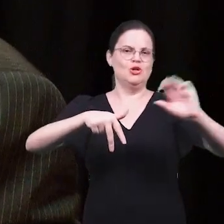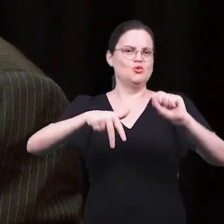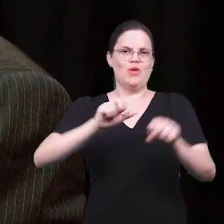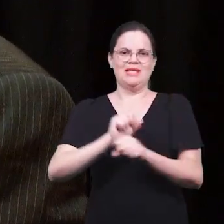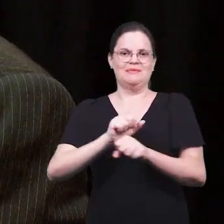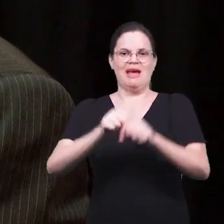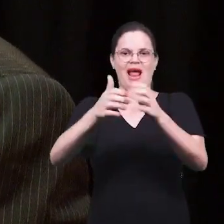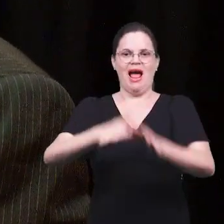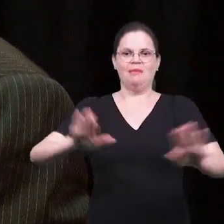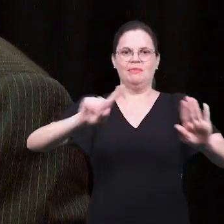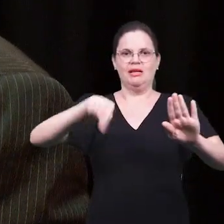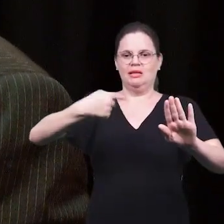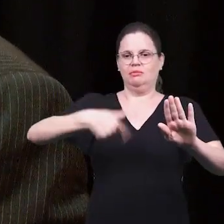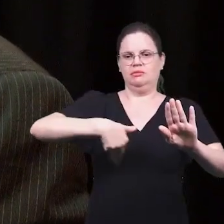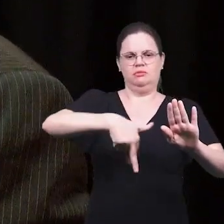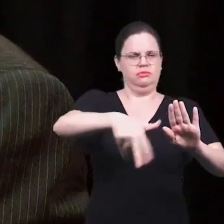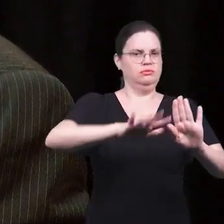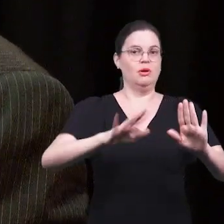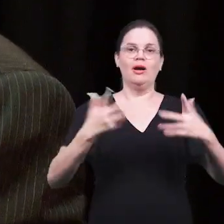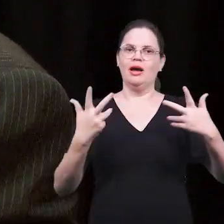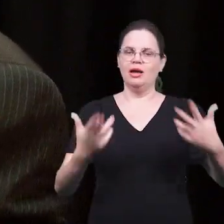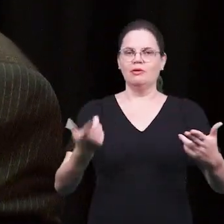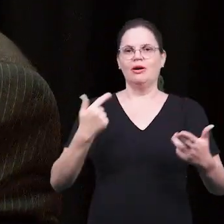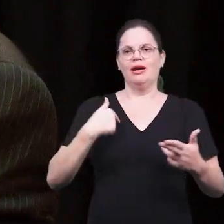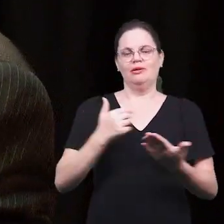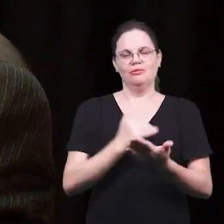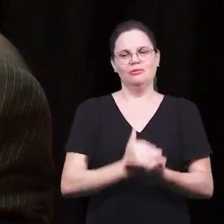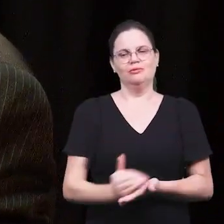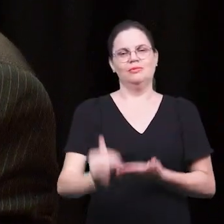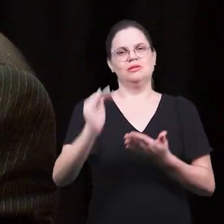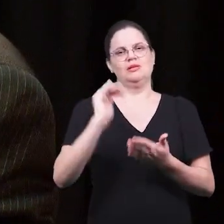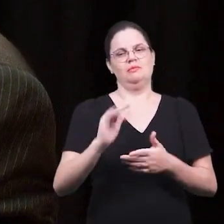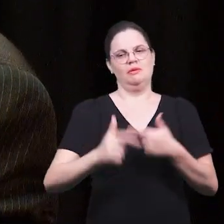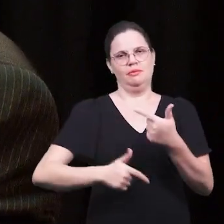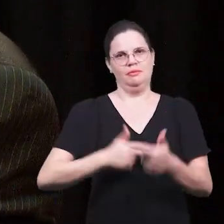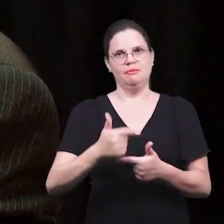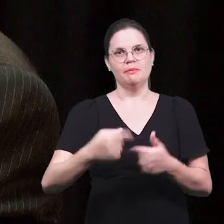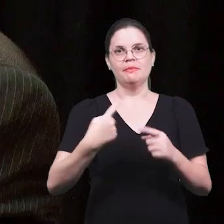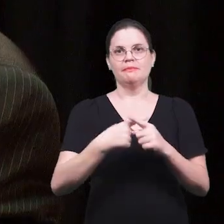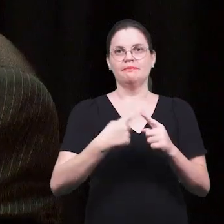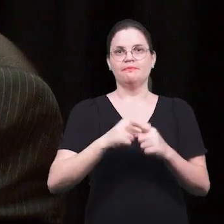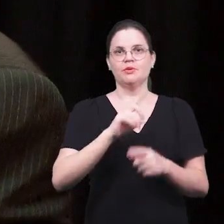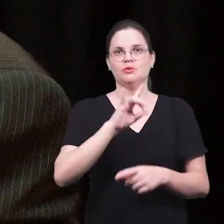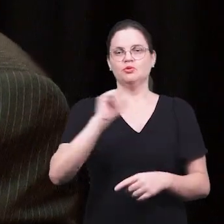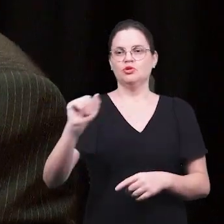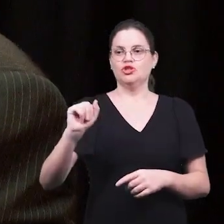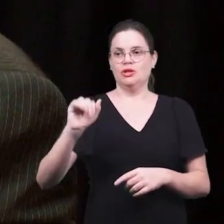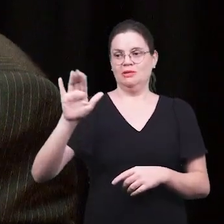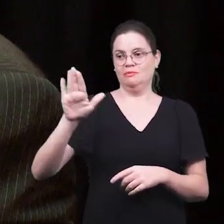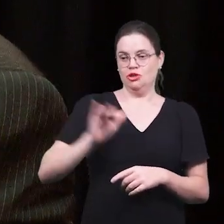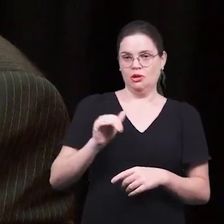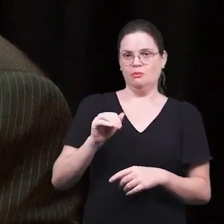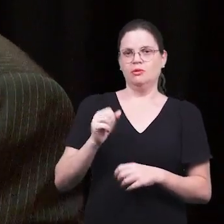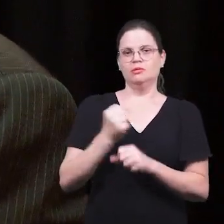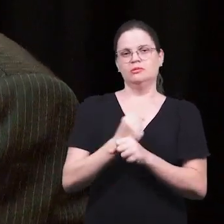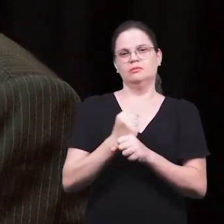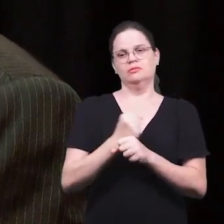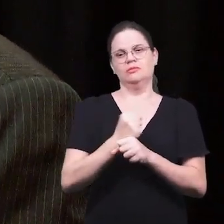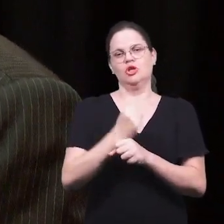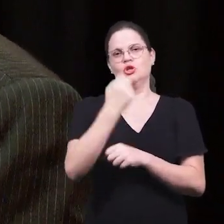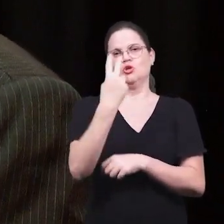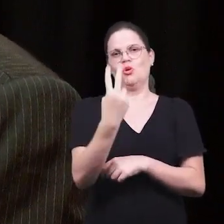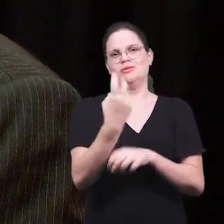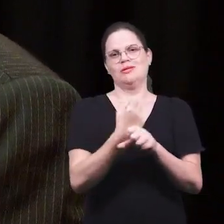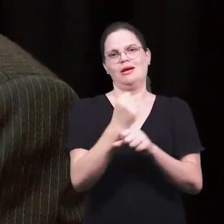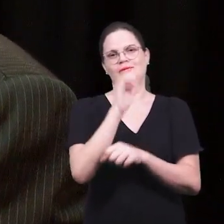aguardando a CGU entre 2012 e, de fato, 2014, quando veio a minha nomeação, foram 2 anos.